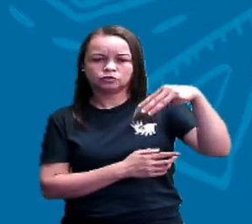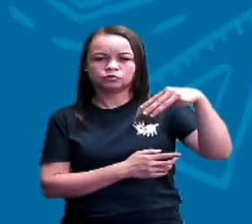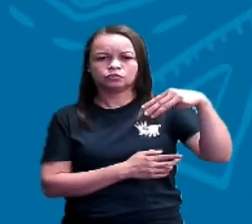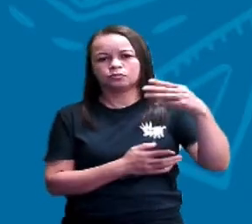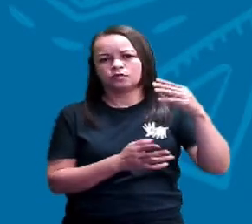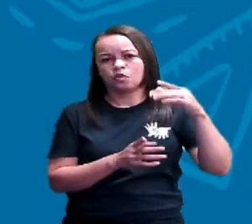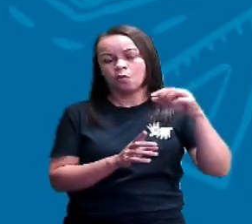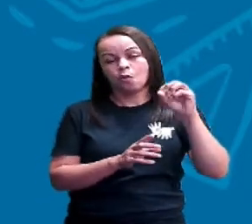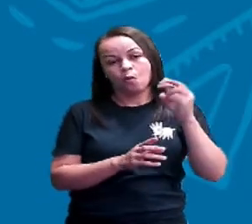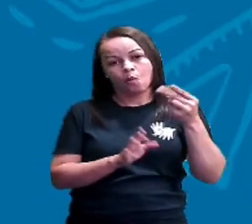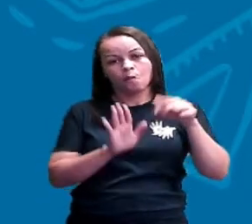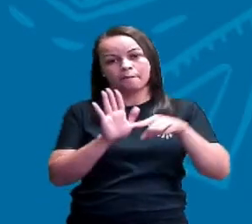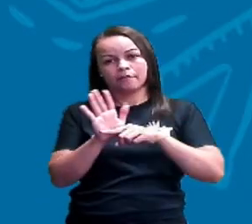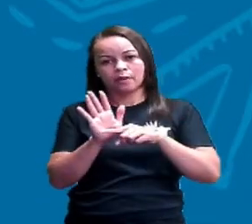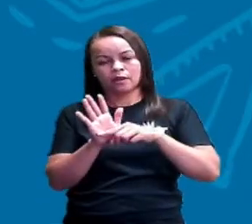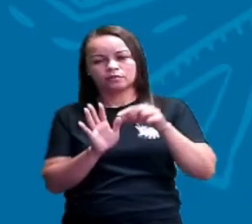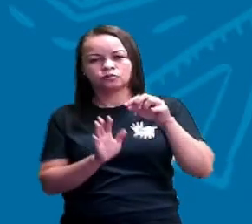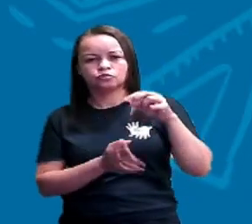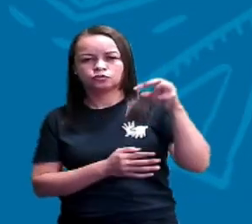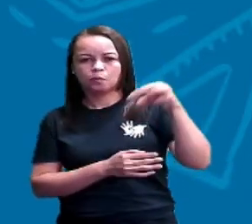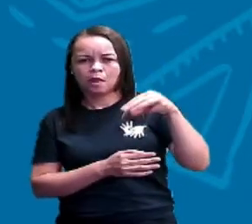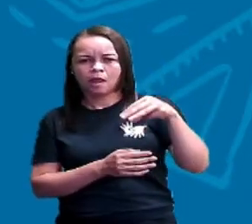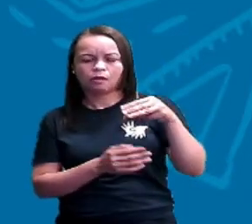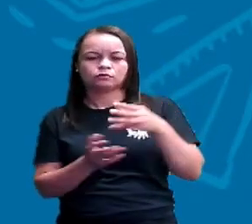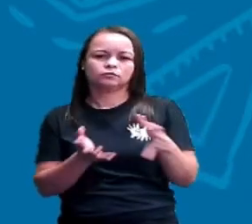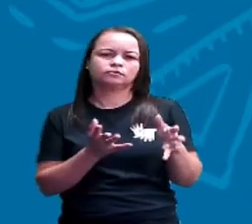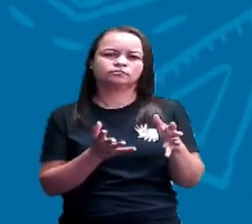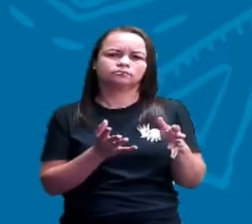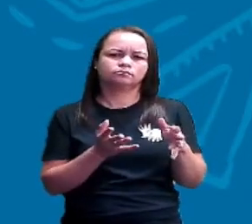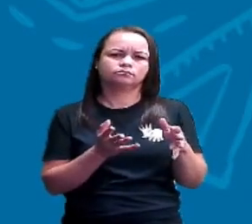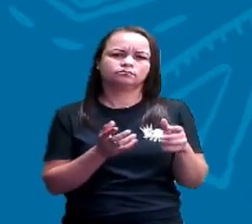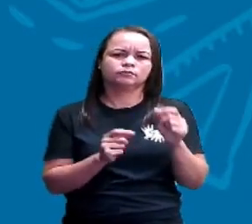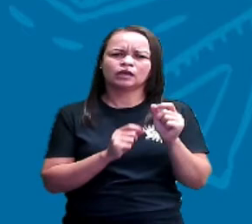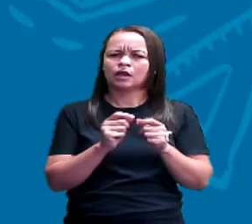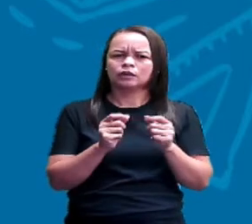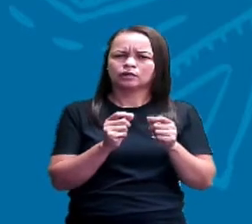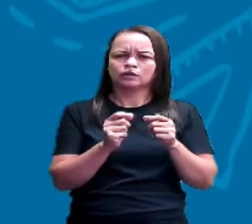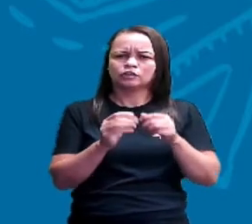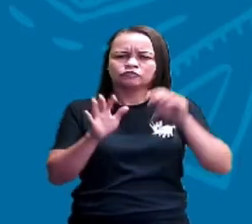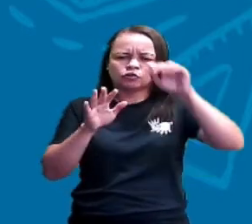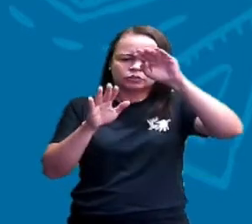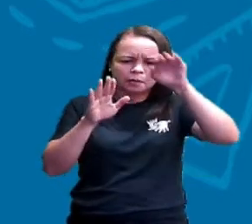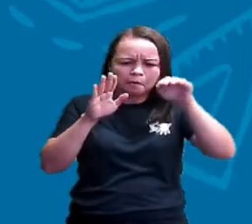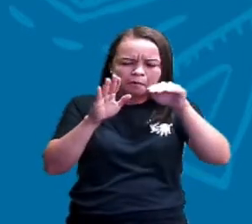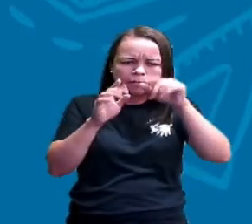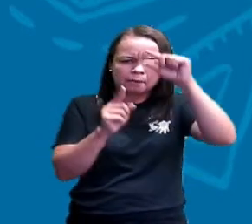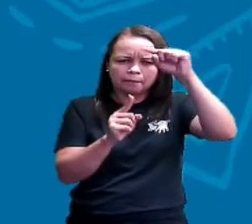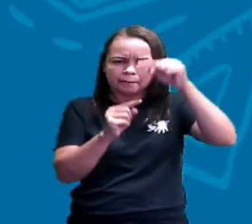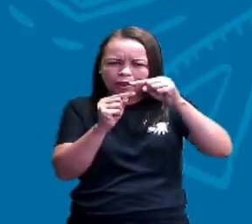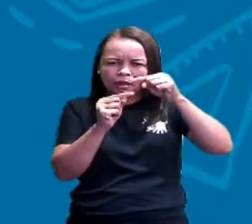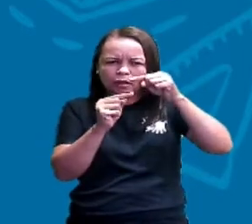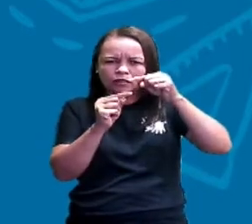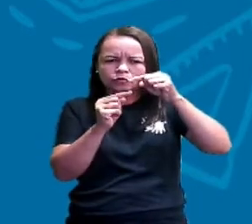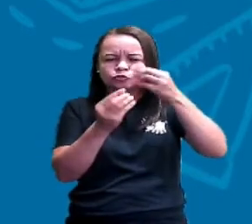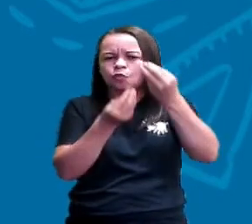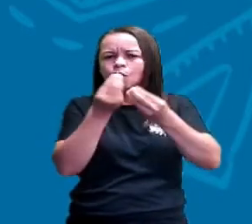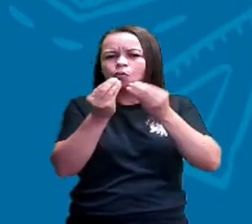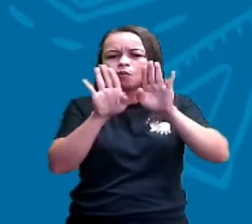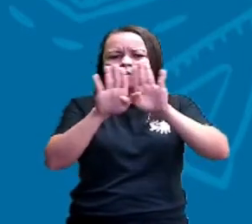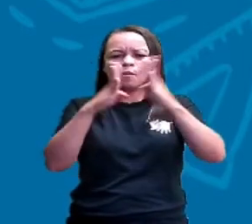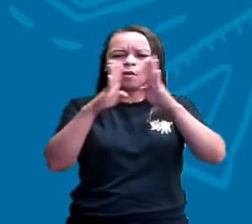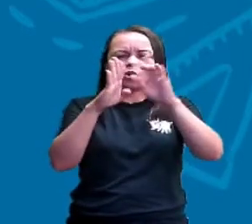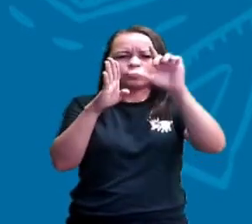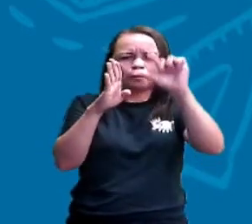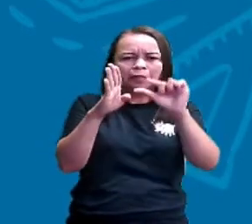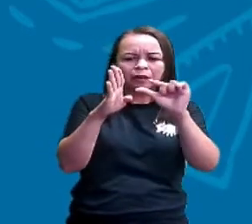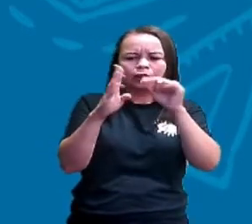metro? Se fosse menos, a gente talvez nem conseguiria passar na porta, né? Os adultos nem conseguiriam passar